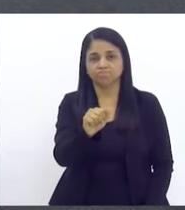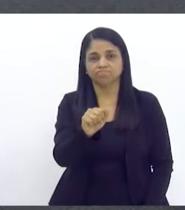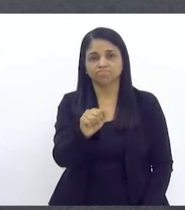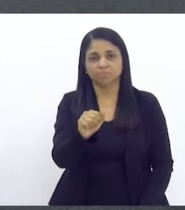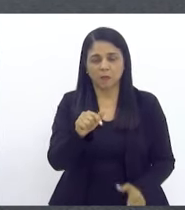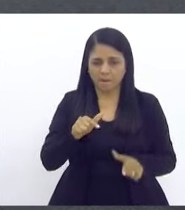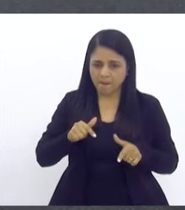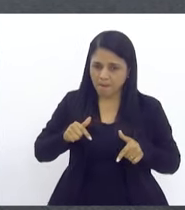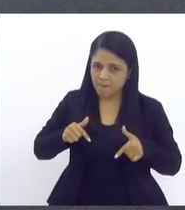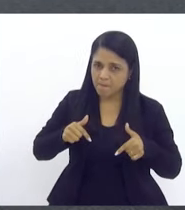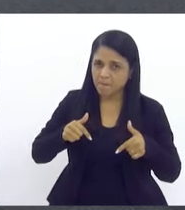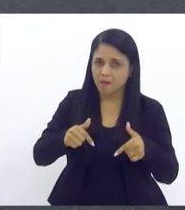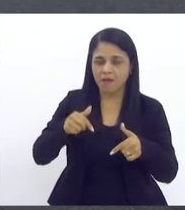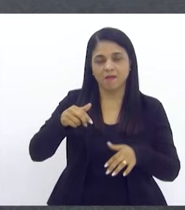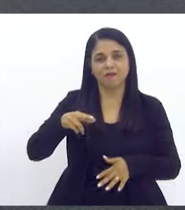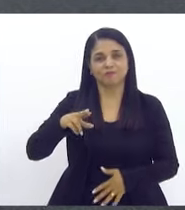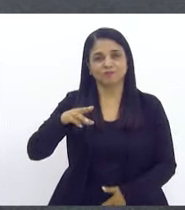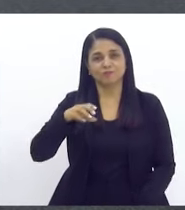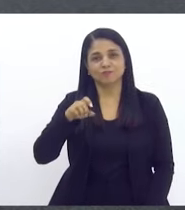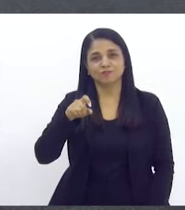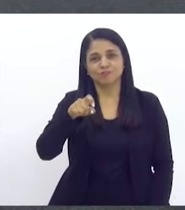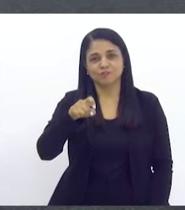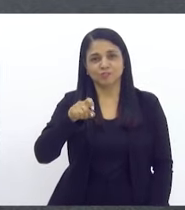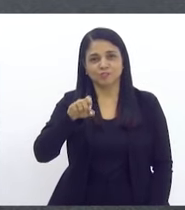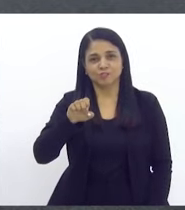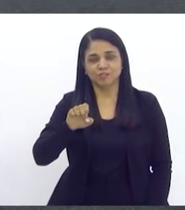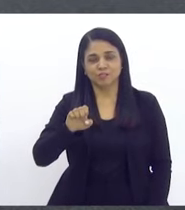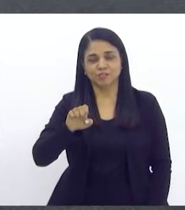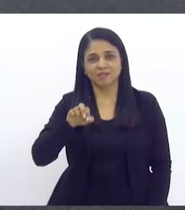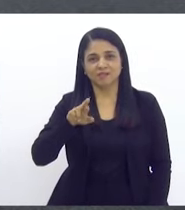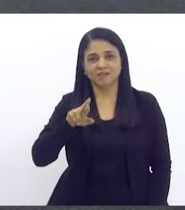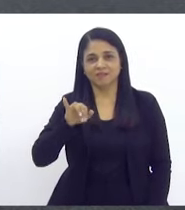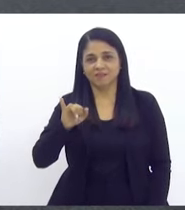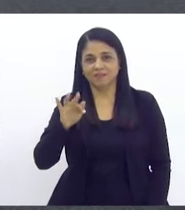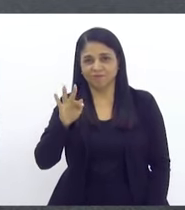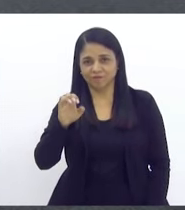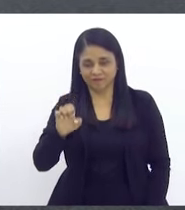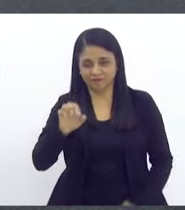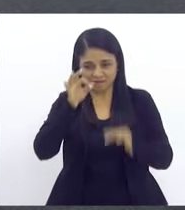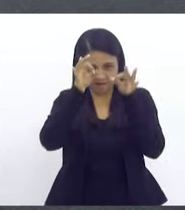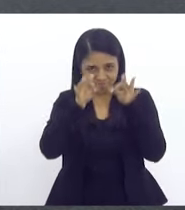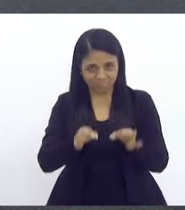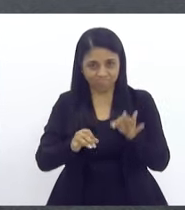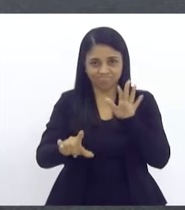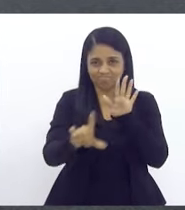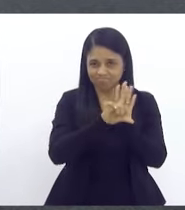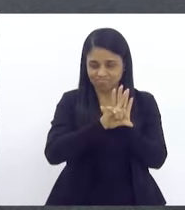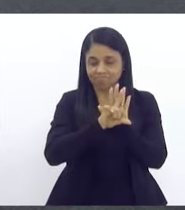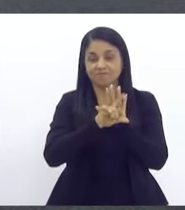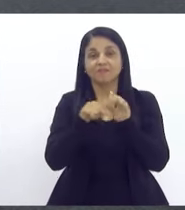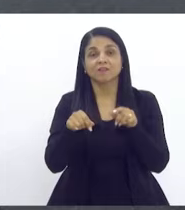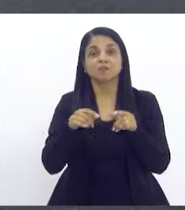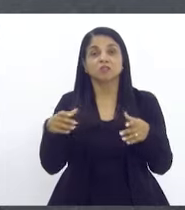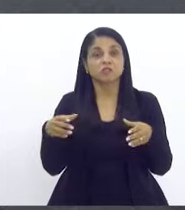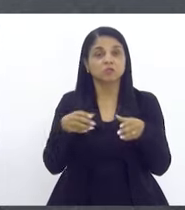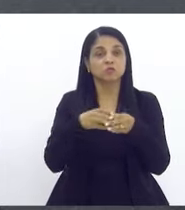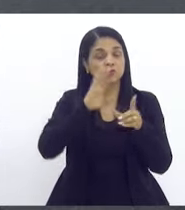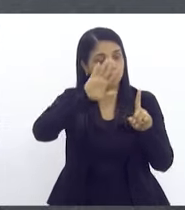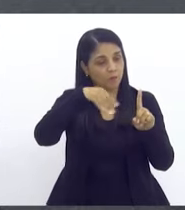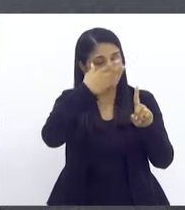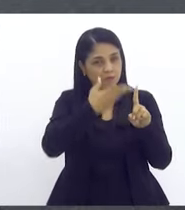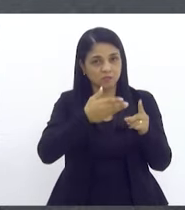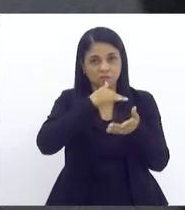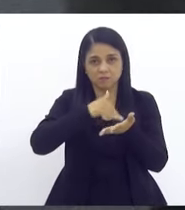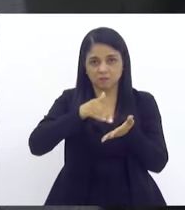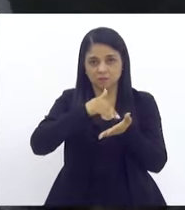efetivamente o xerife da legalidade. E nós demos e fizemos em conjunto homenagem ao